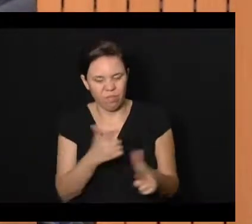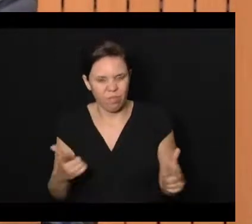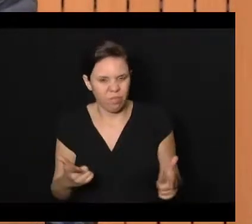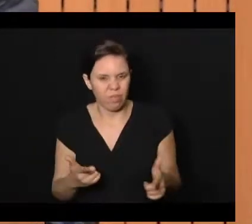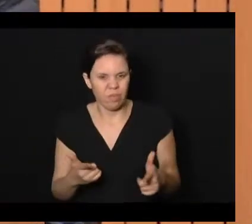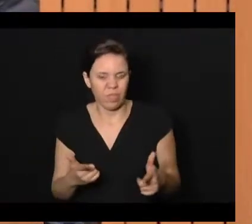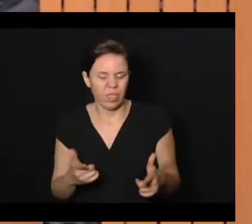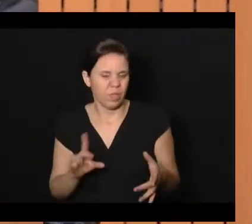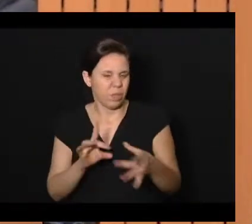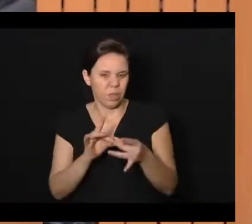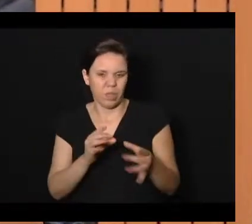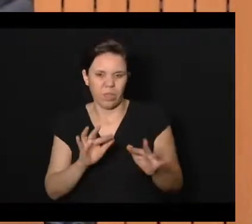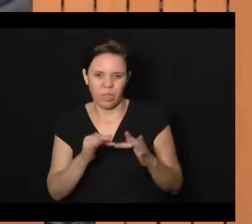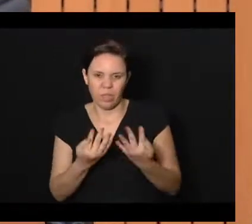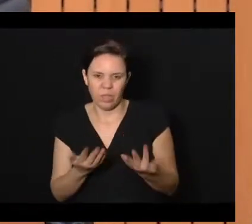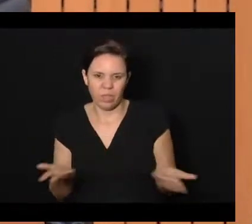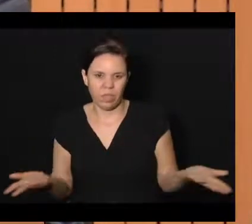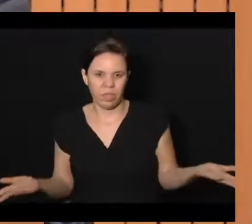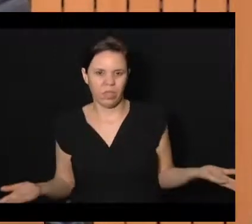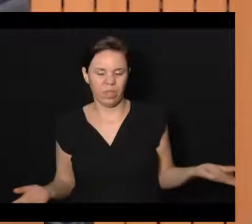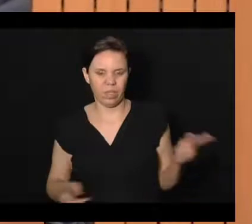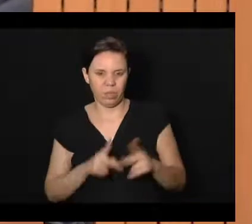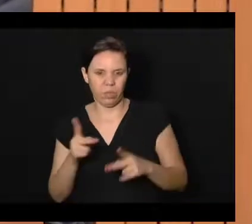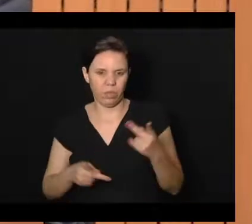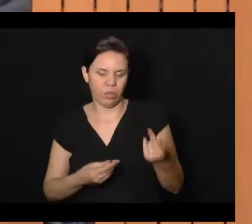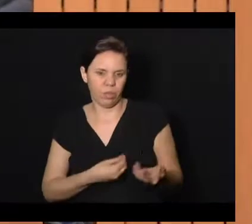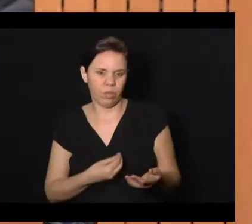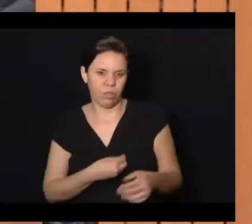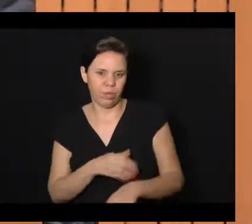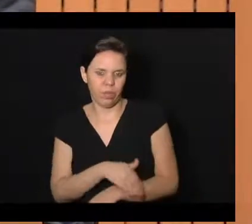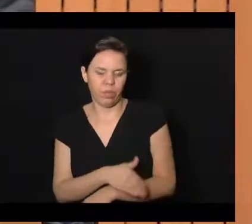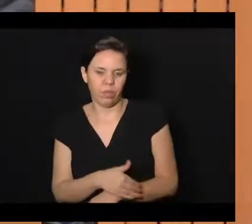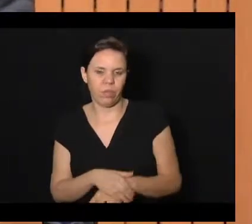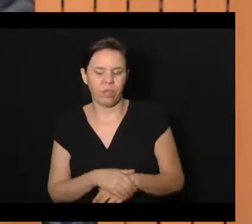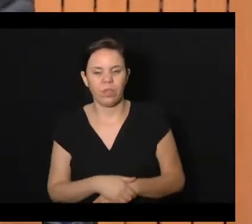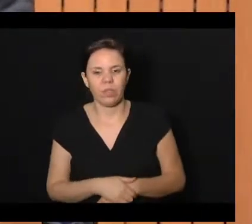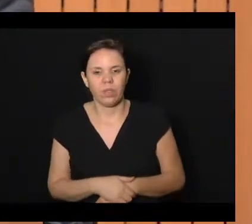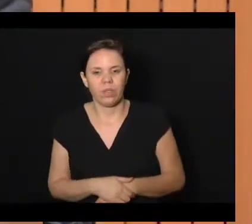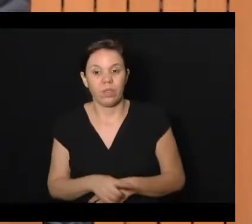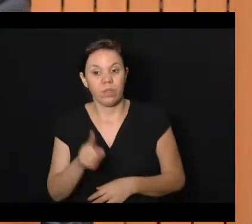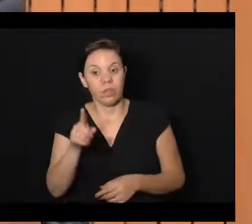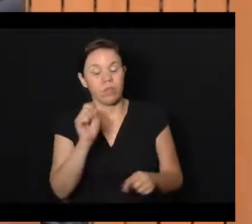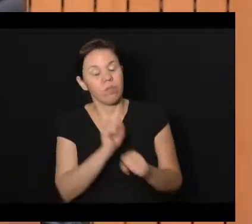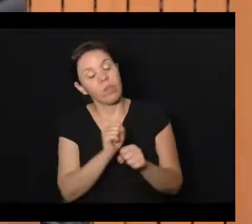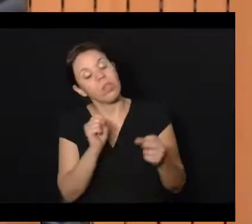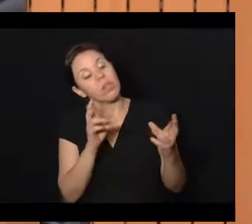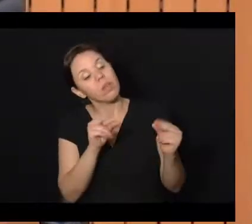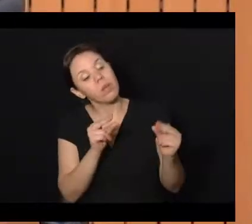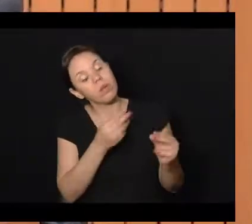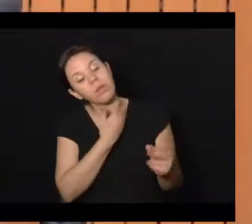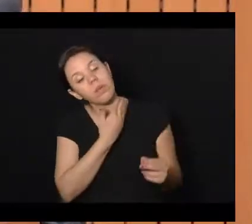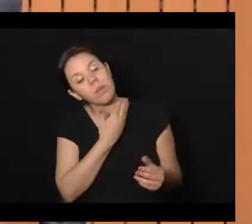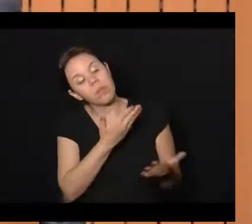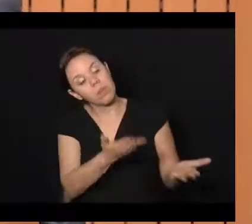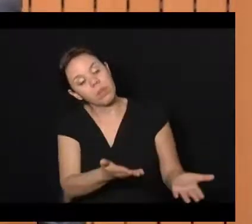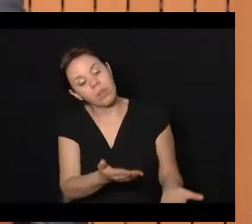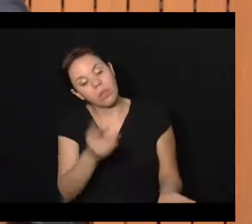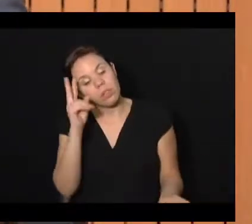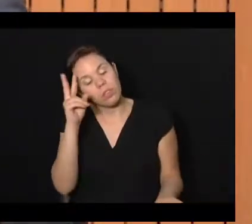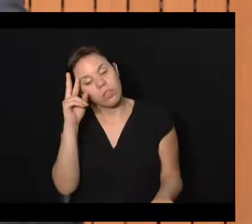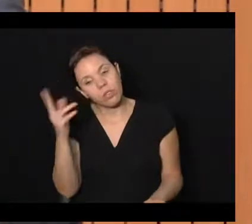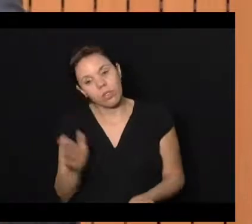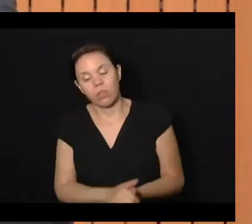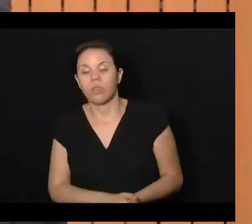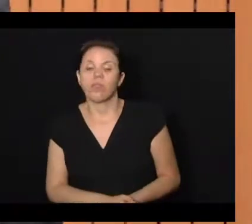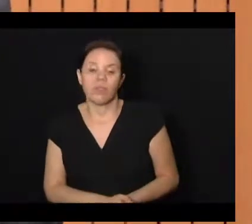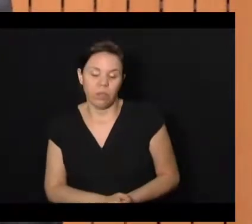é isso que você vê as pessoas em situação de rua qualquer pessoa em situação de rua para você parar e conversar você vai ouvir um pouco dessa história e